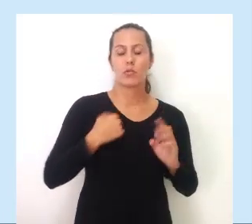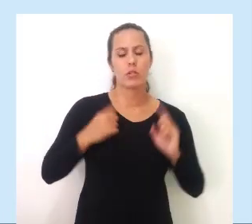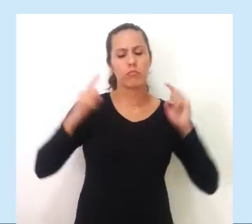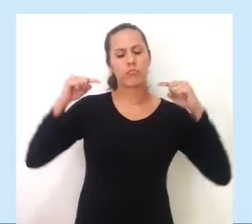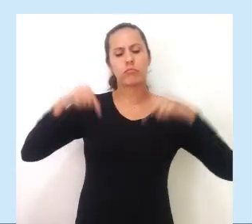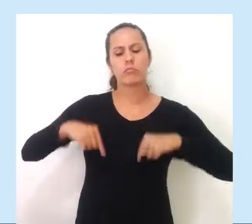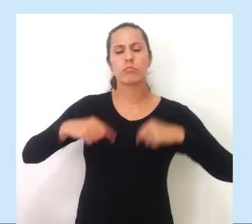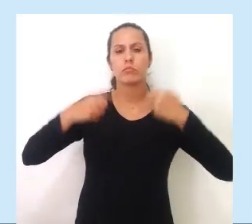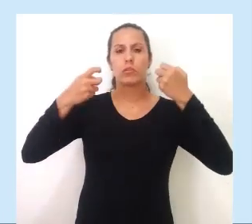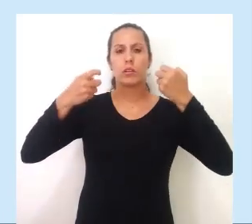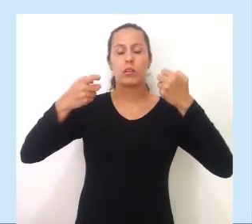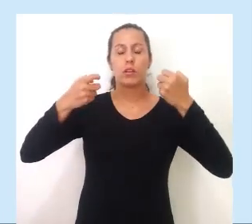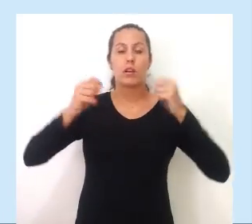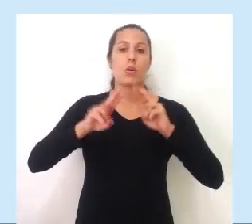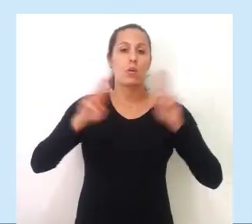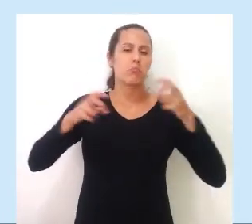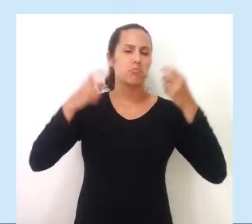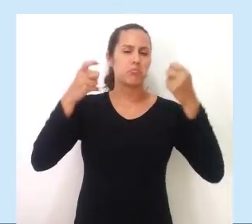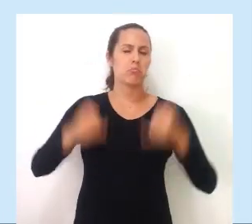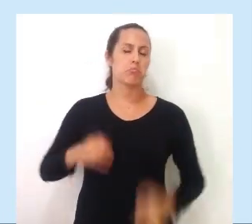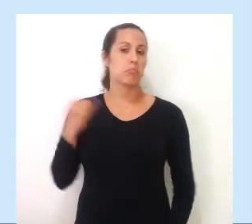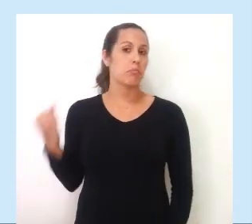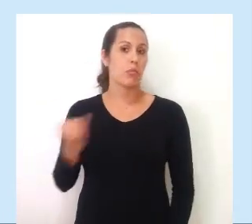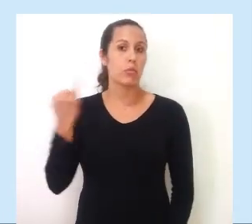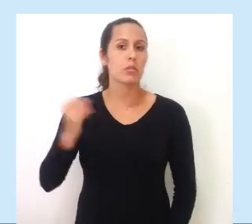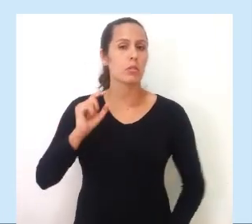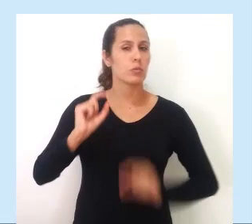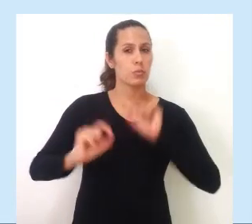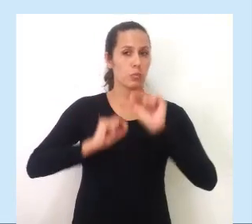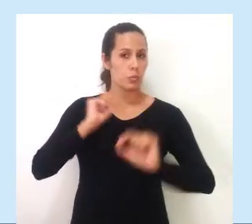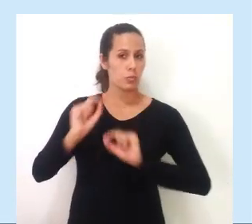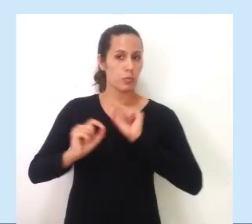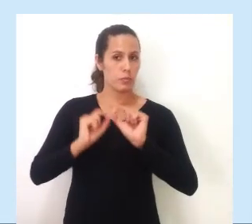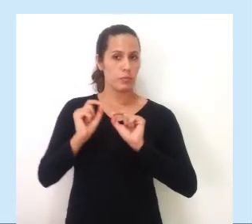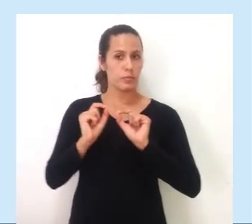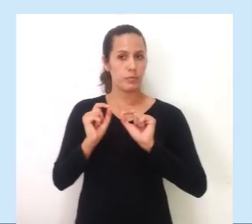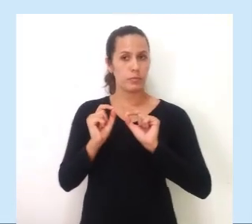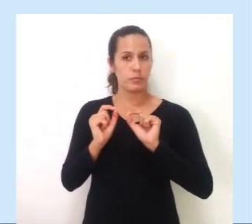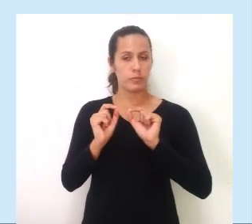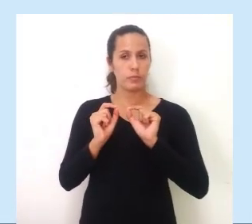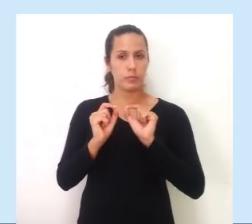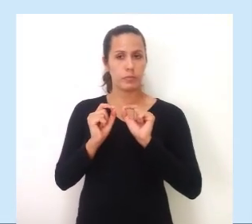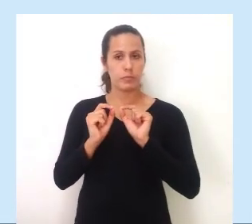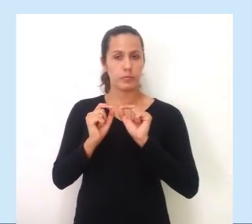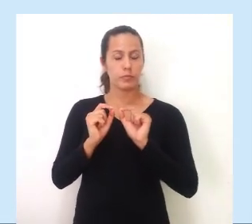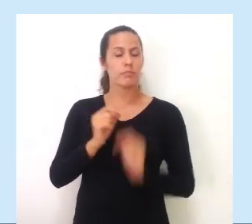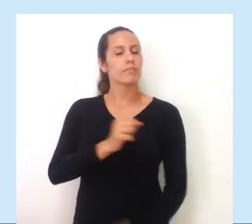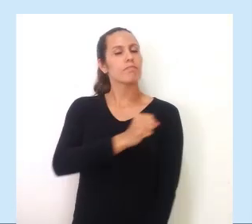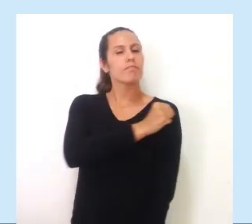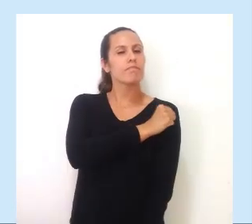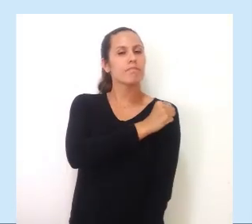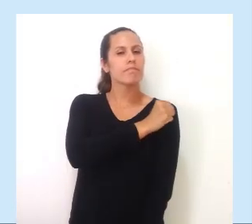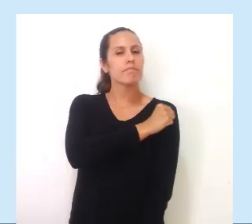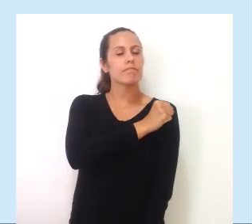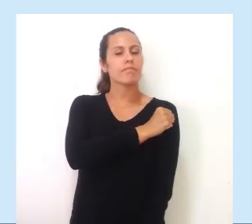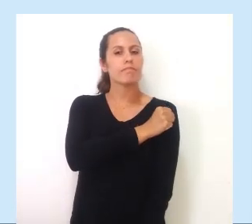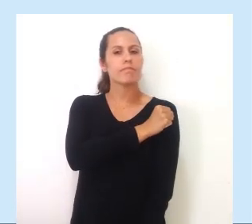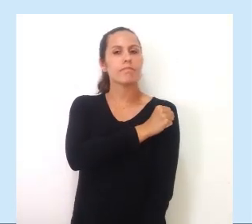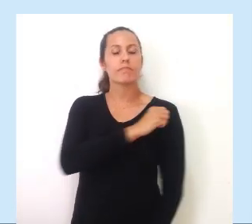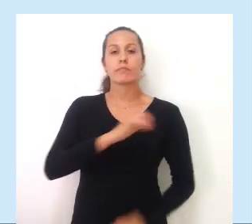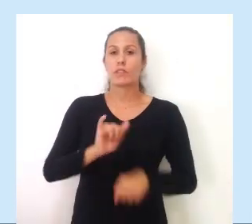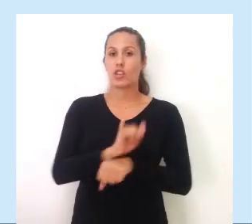para tentar explicar um tema de grande relevância nesta disciplina. Qual seria o tema de hoje?